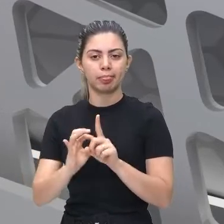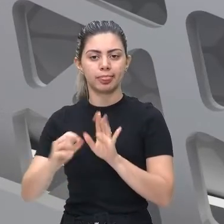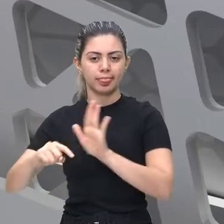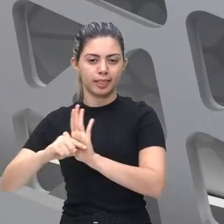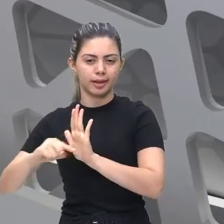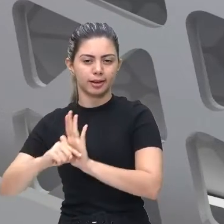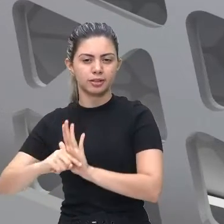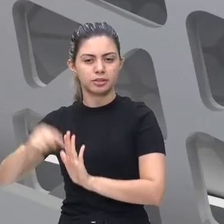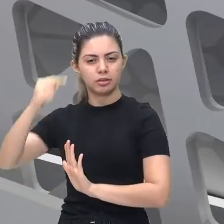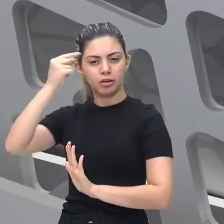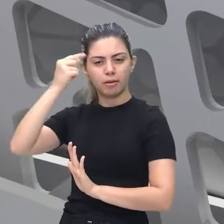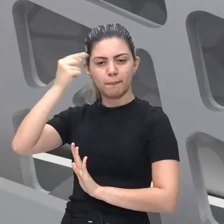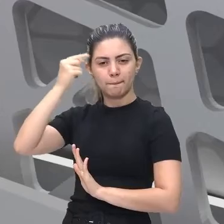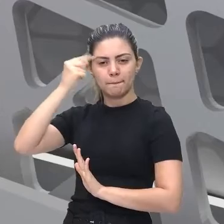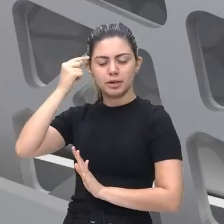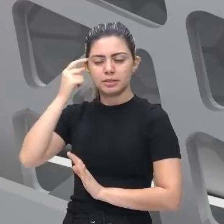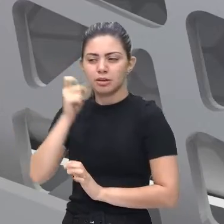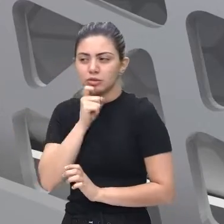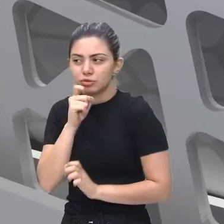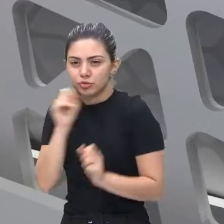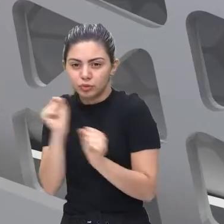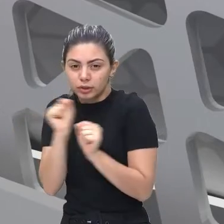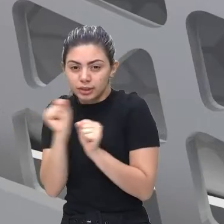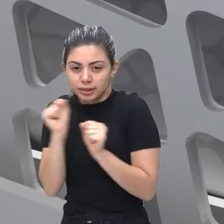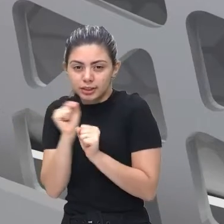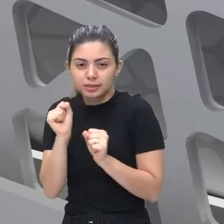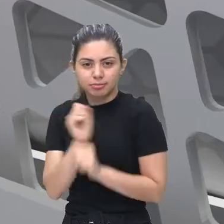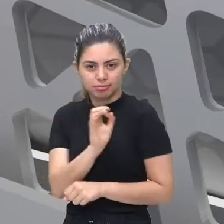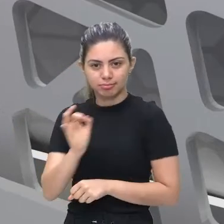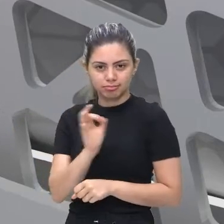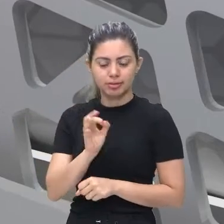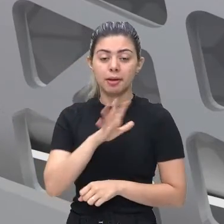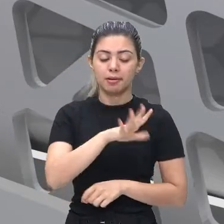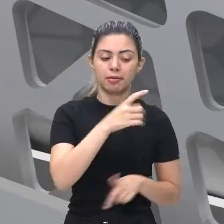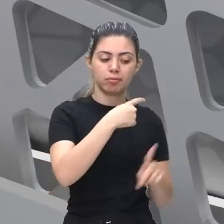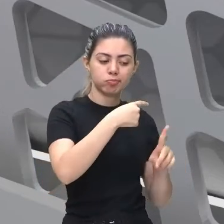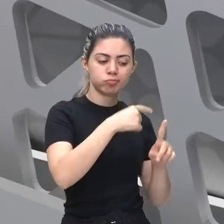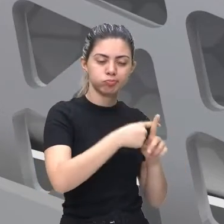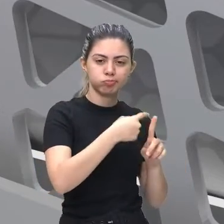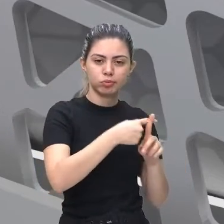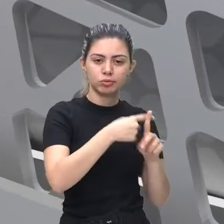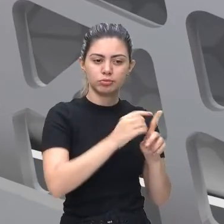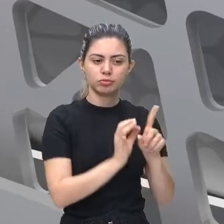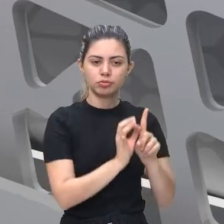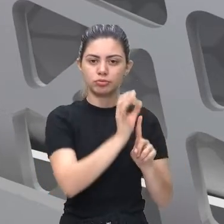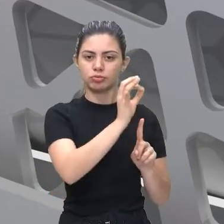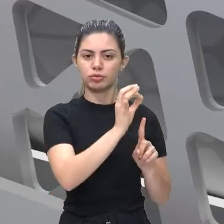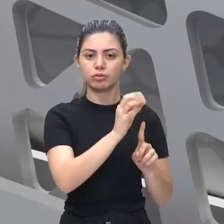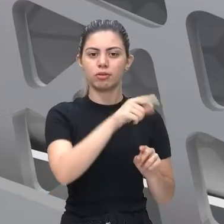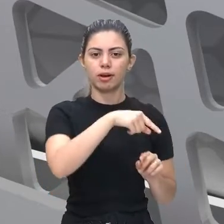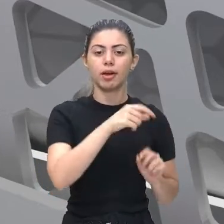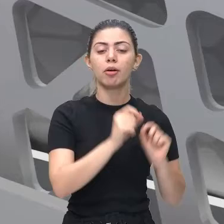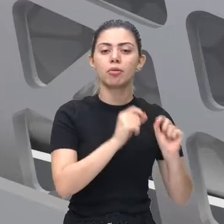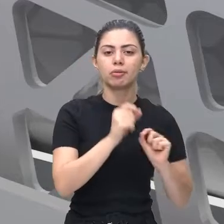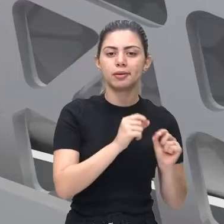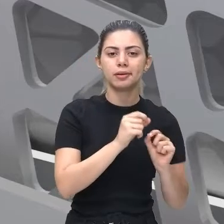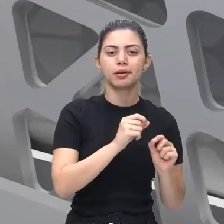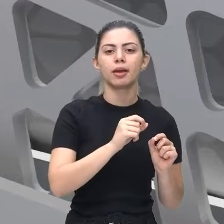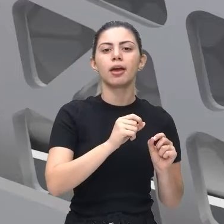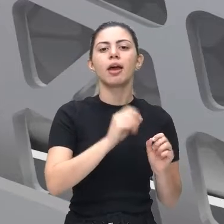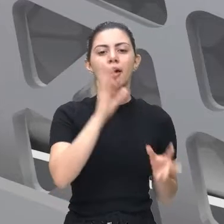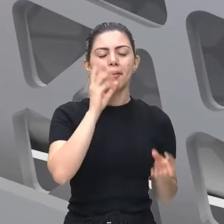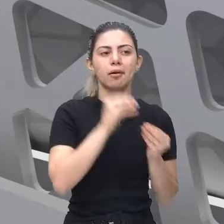dão ideia de frio, né? Frio. E temperaturas positivas também dão entendimento